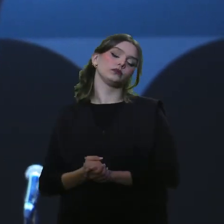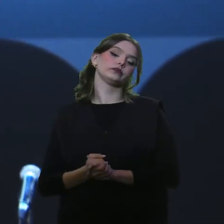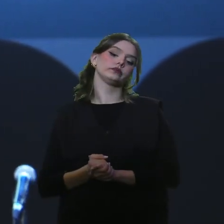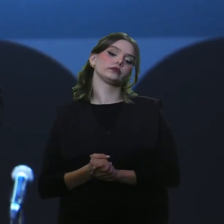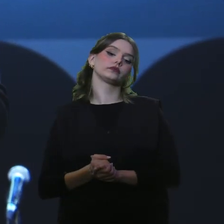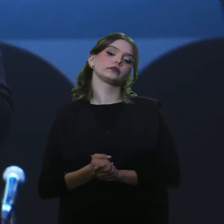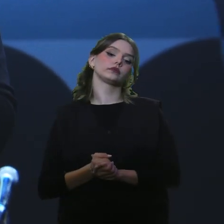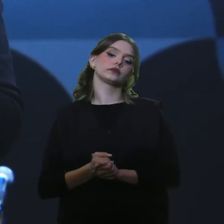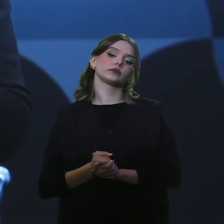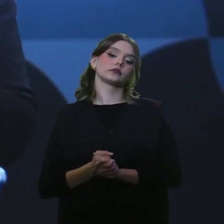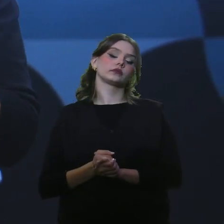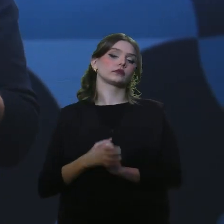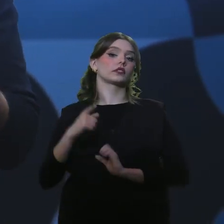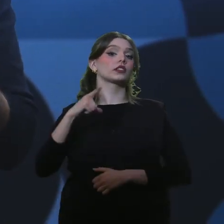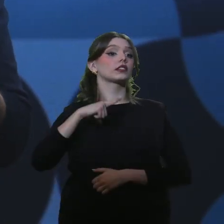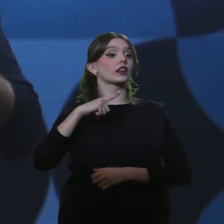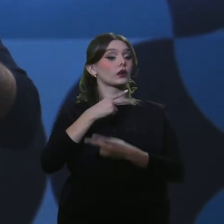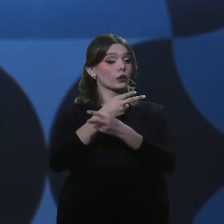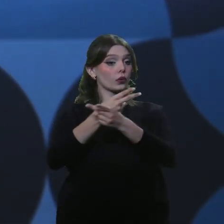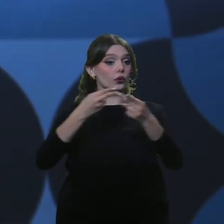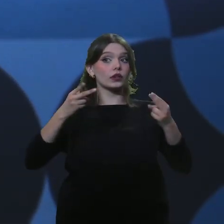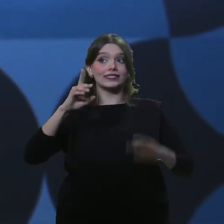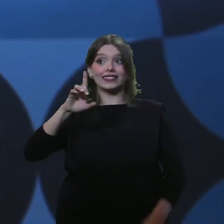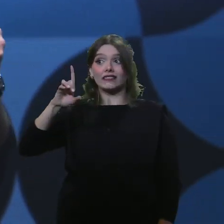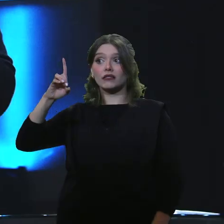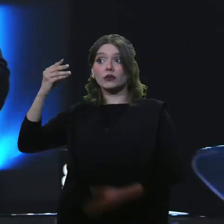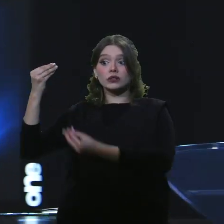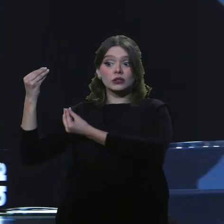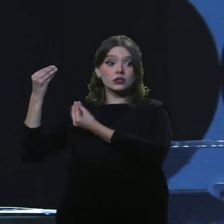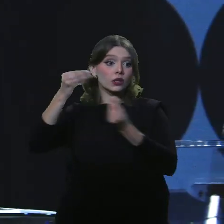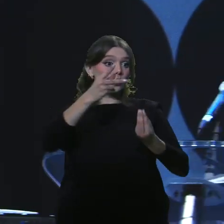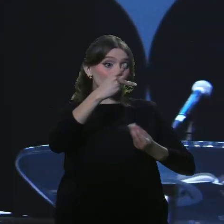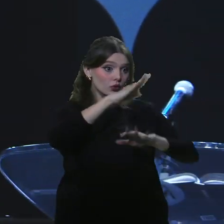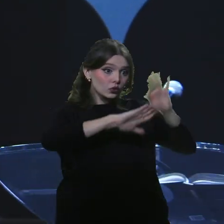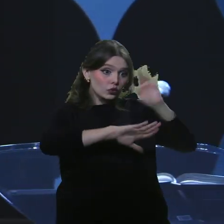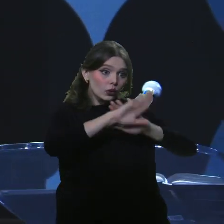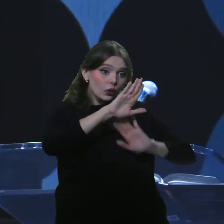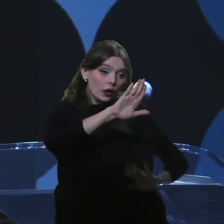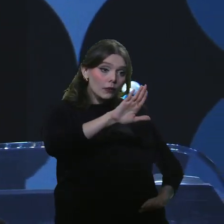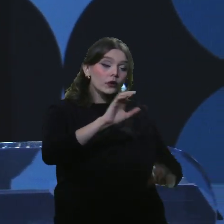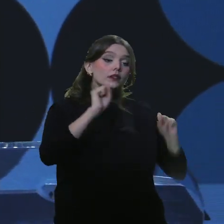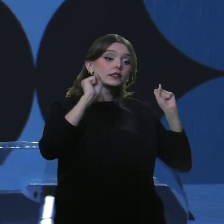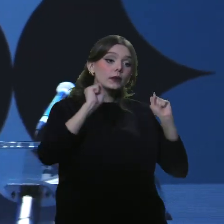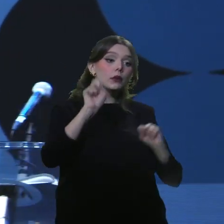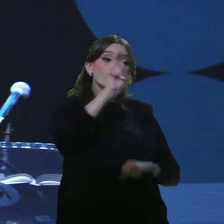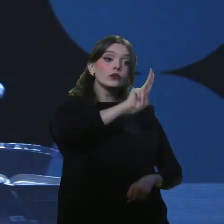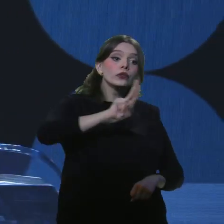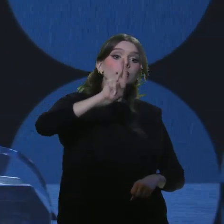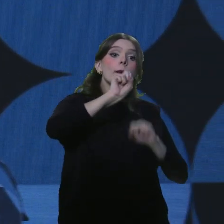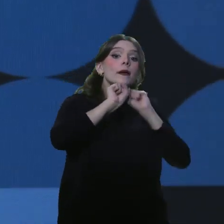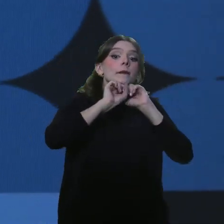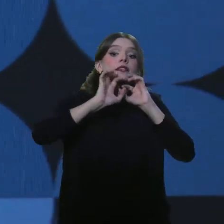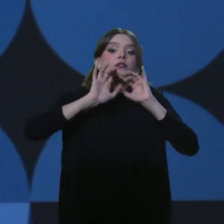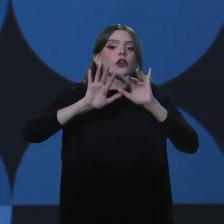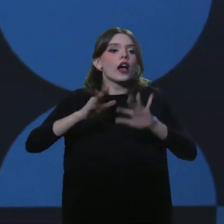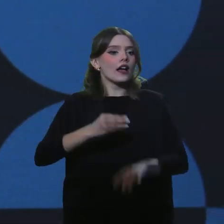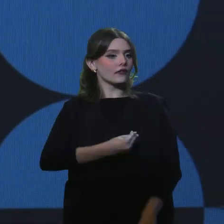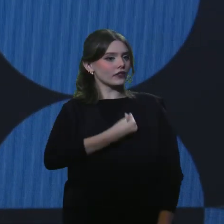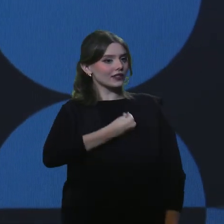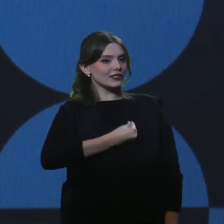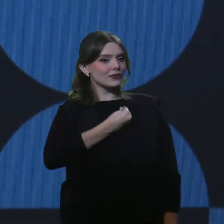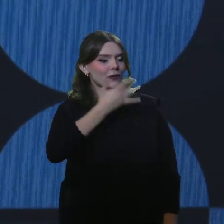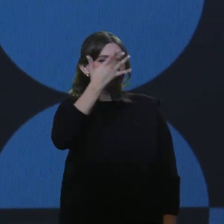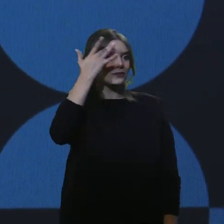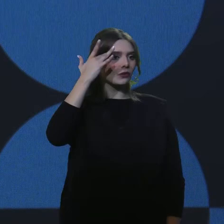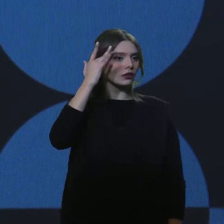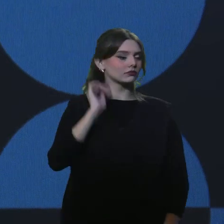Existem coisas que Deus colocou na sua mão, na sua vida, histórias. Aprenda a contar essas histórias. Eu amo contar